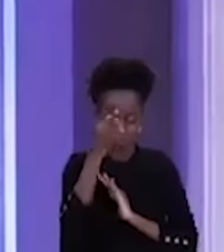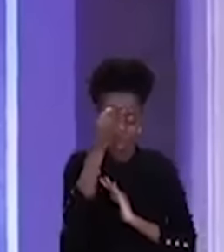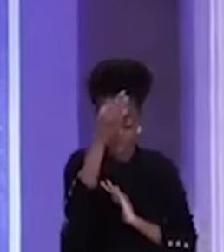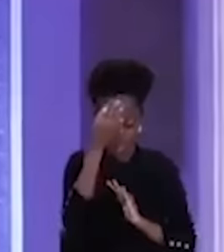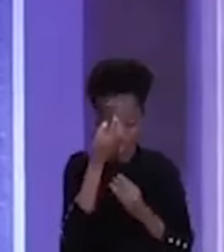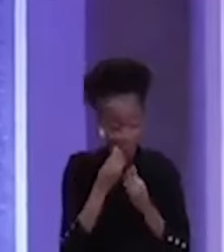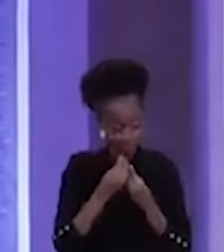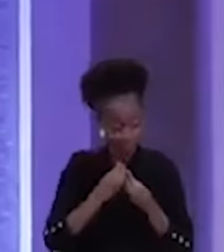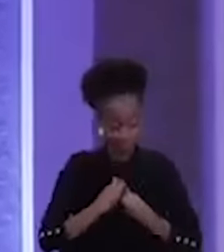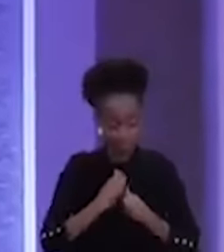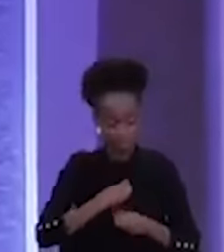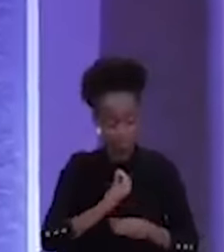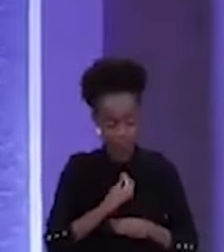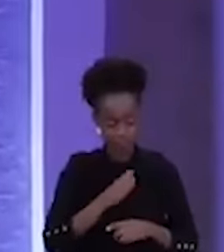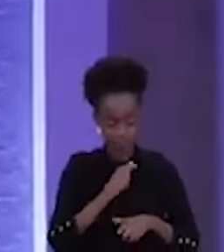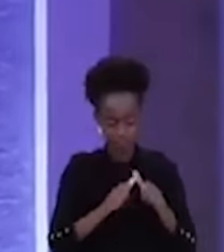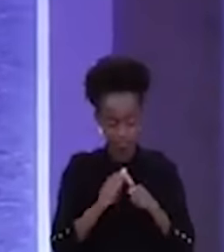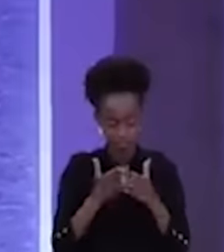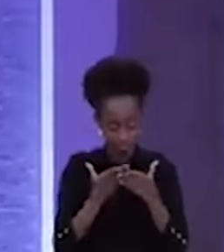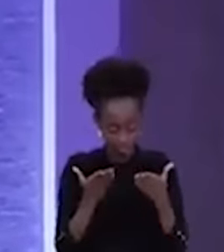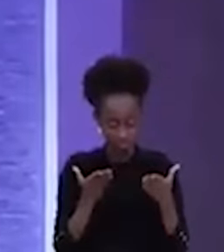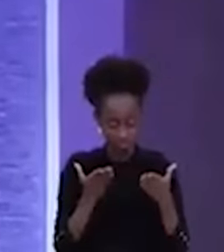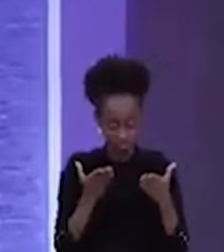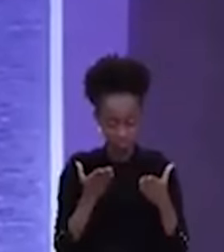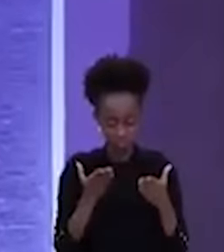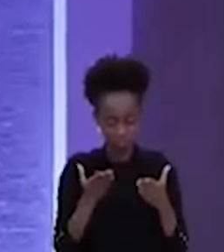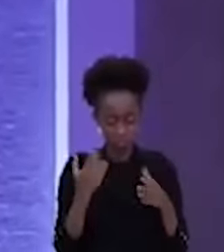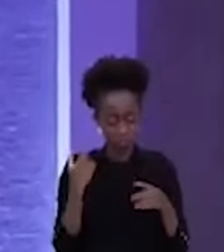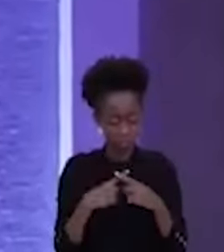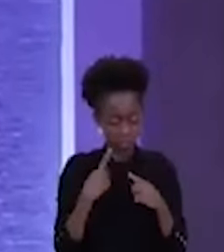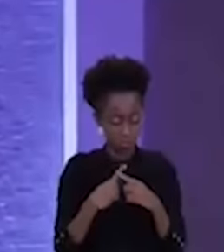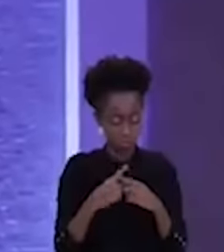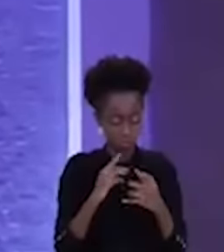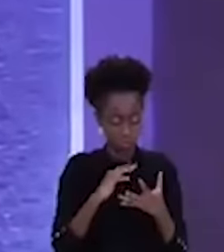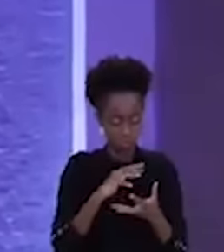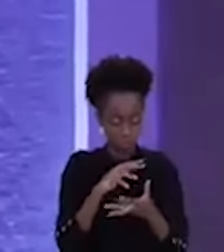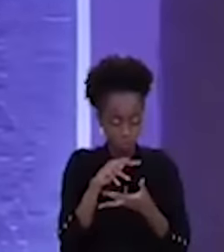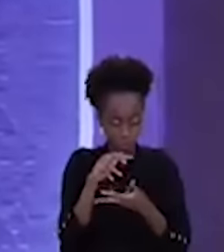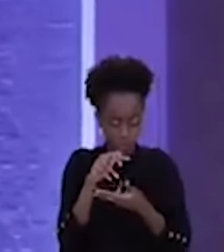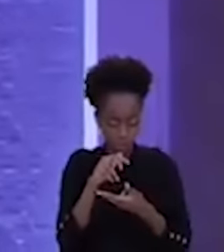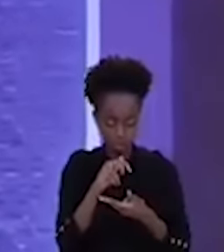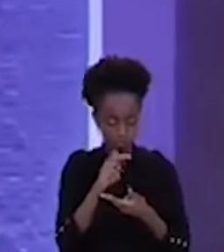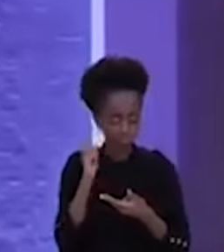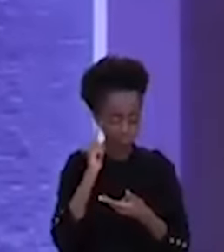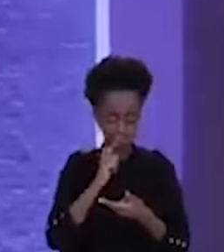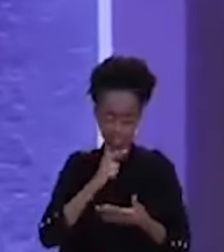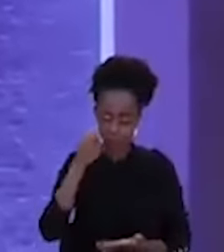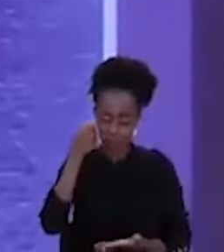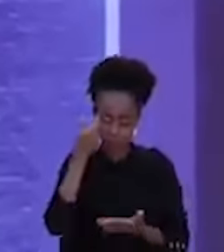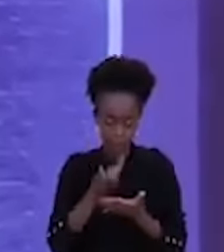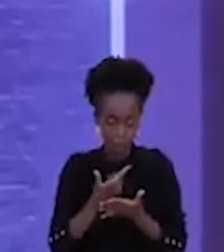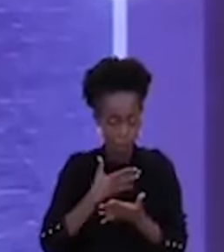vale menos, ou não é capaz, melhor dizendo, de pagar pela